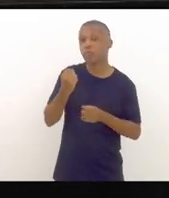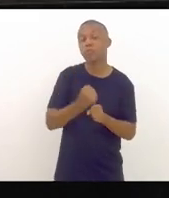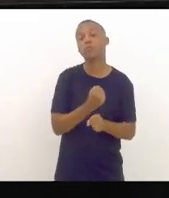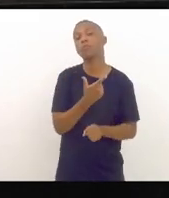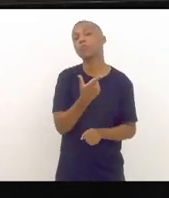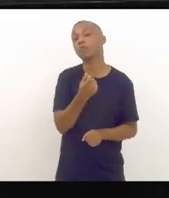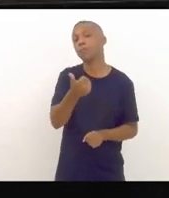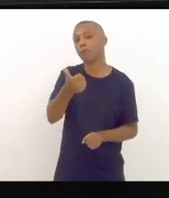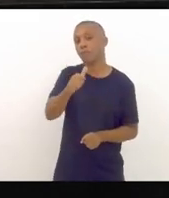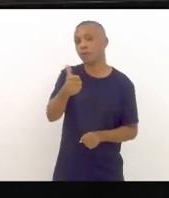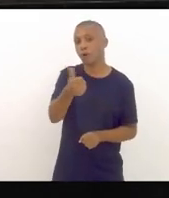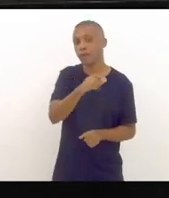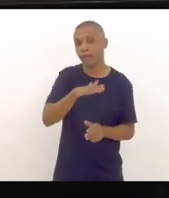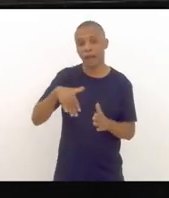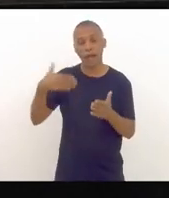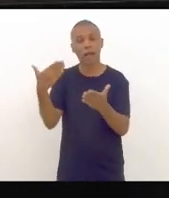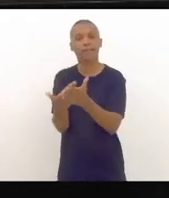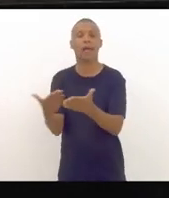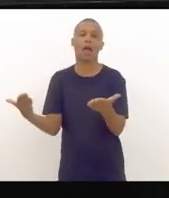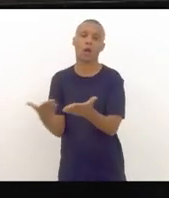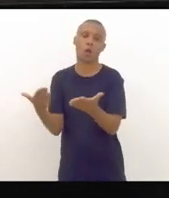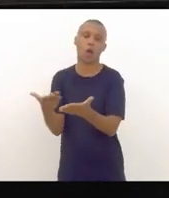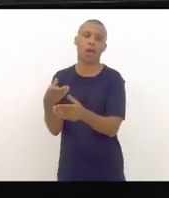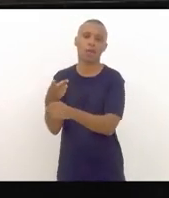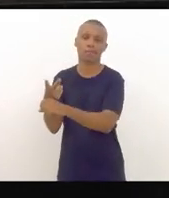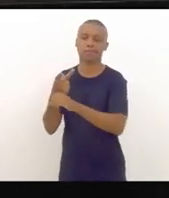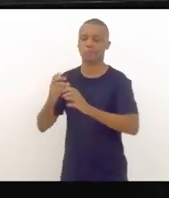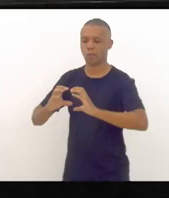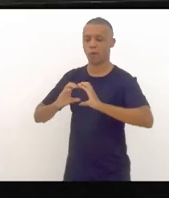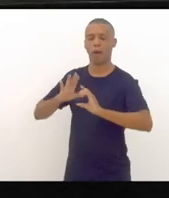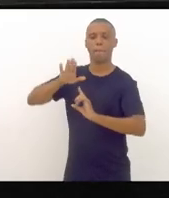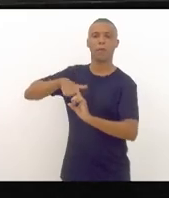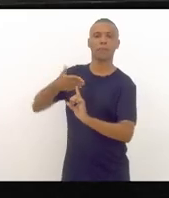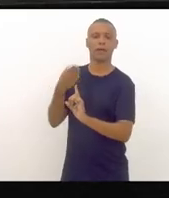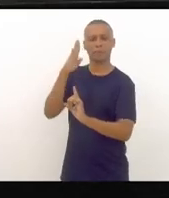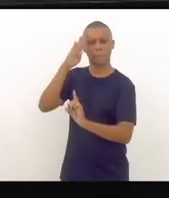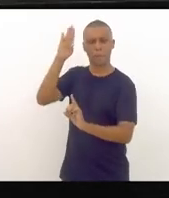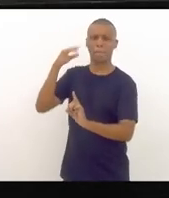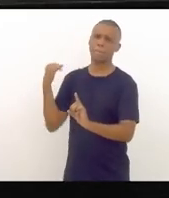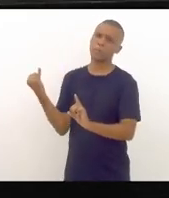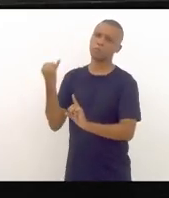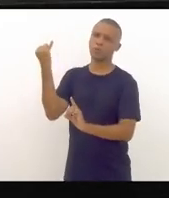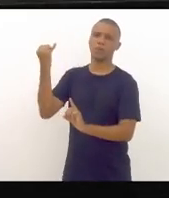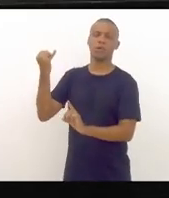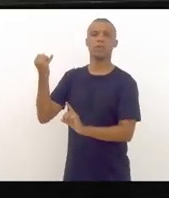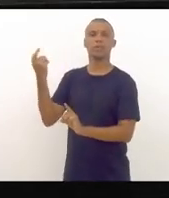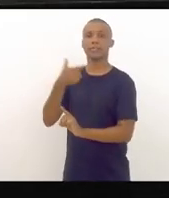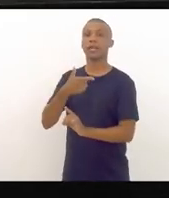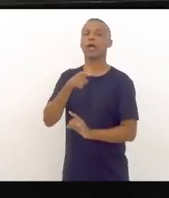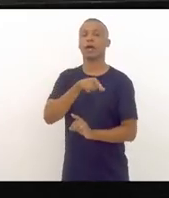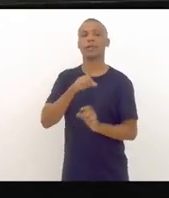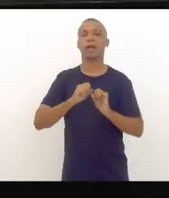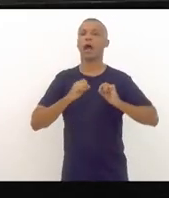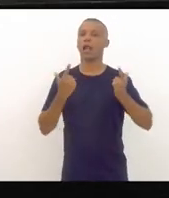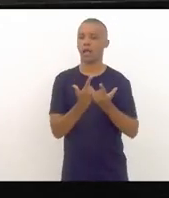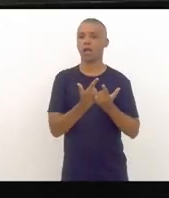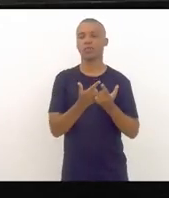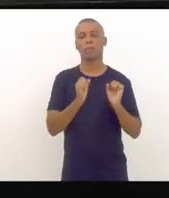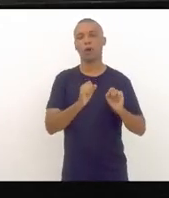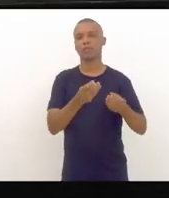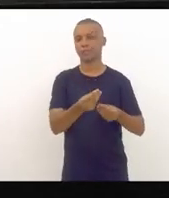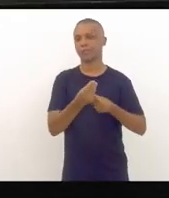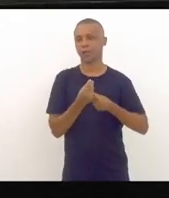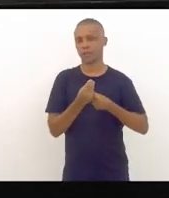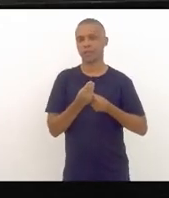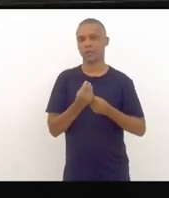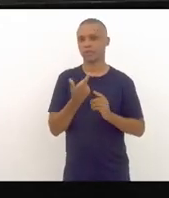até esse momento, recebendo uma comenda, a comenda mais importante que essa casa pode dar a